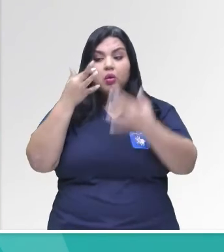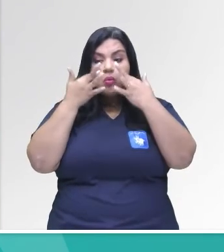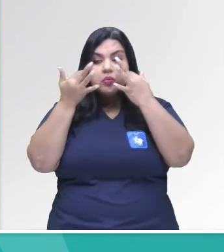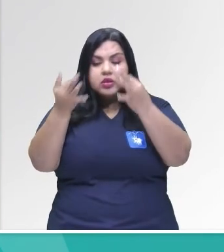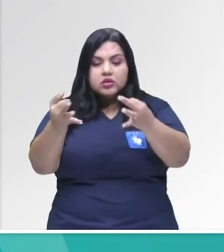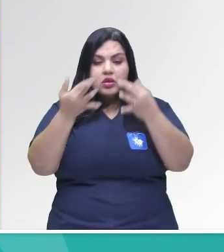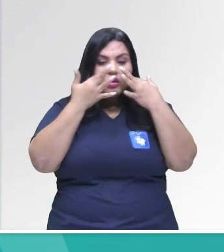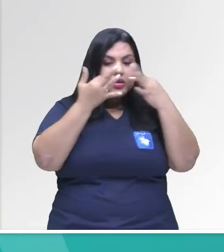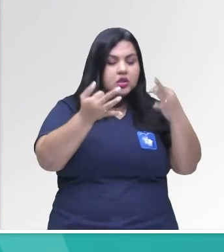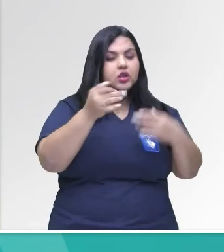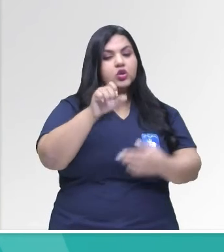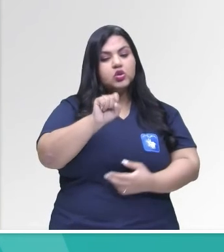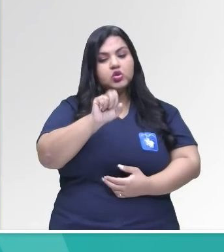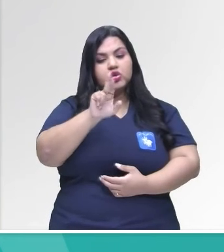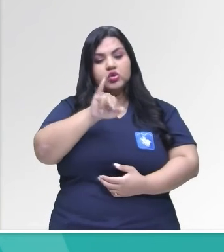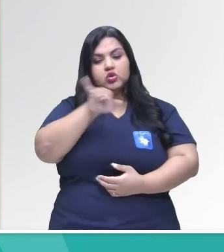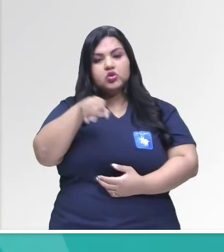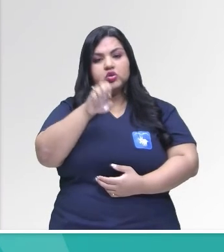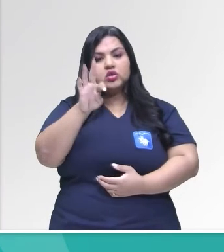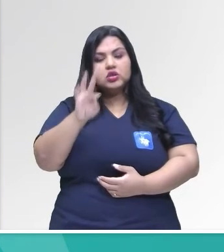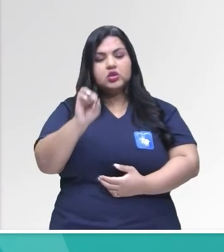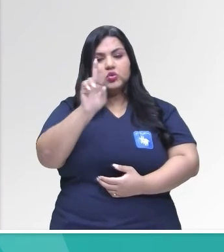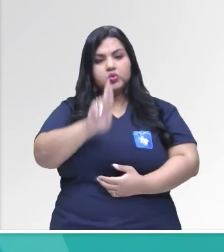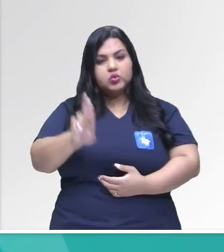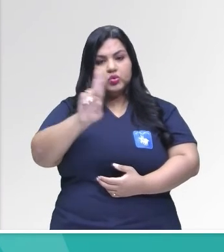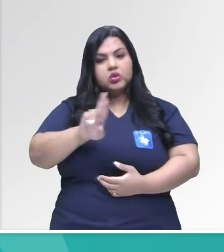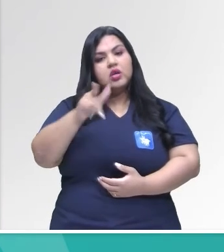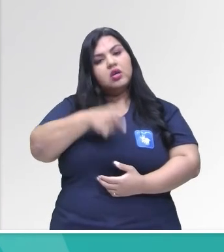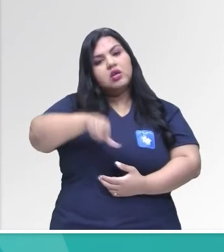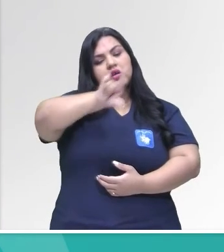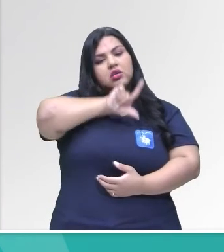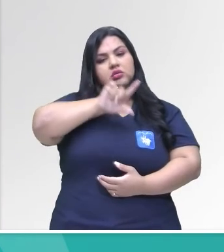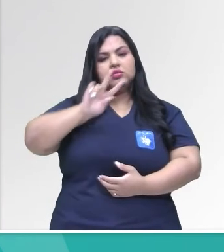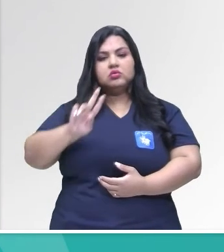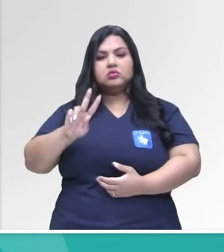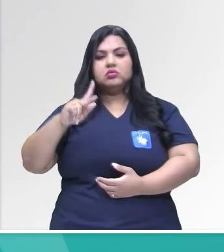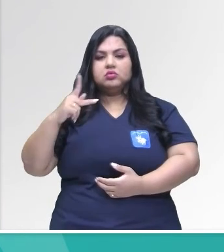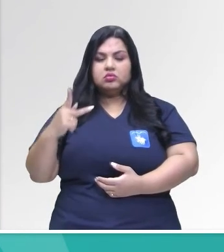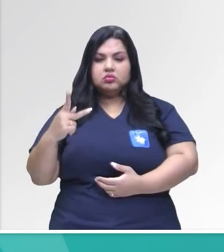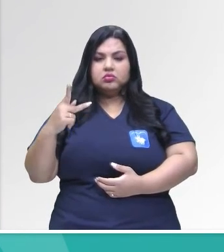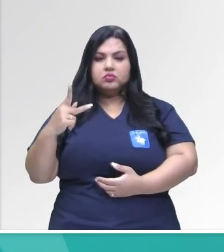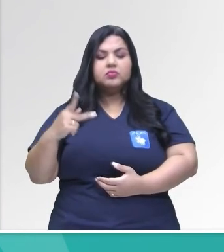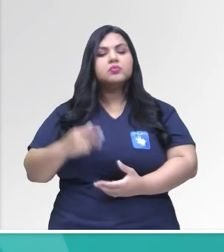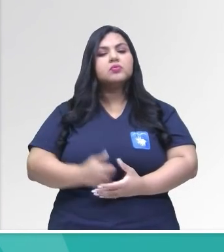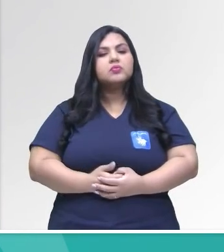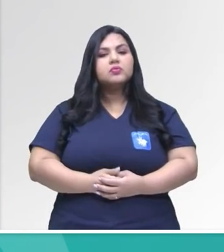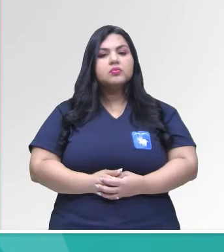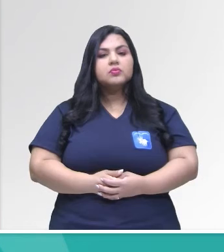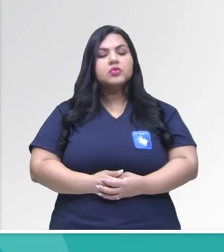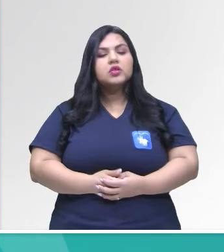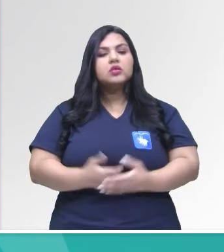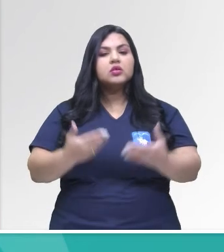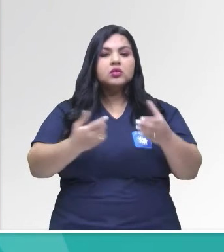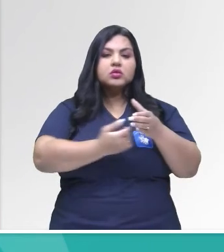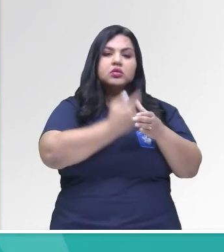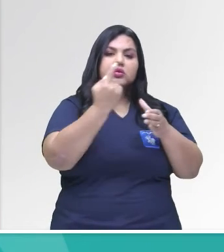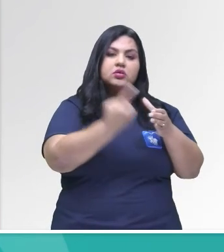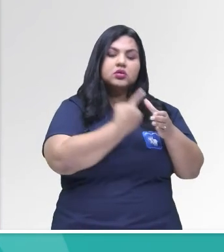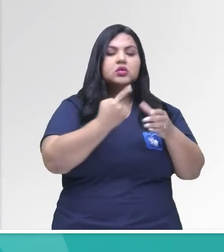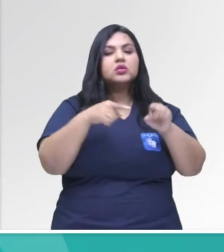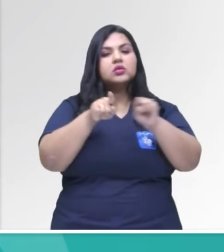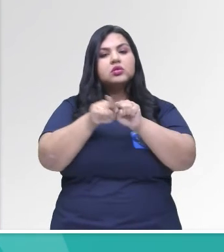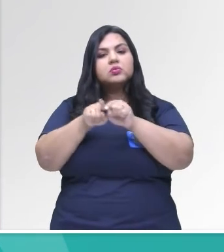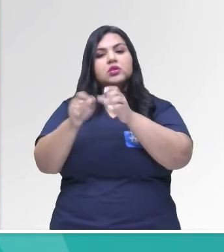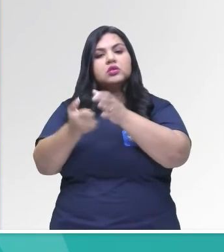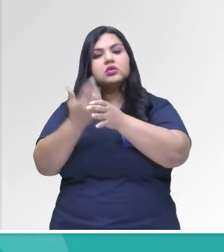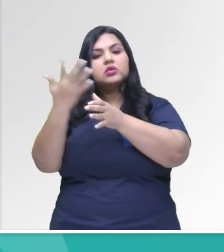sempre o sujeito. Vejam o uso da voz passiva com os plurais e com os singulares também,